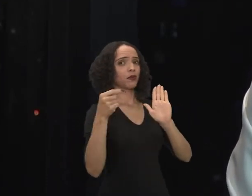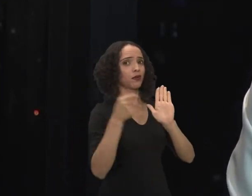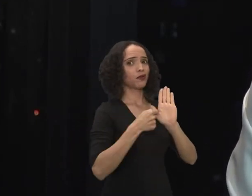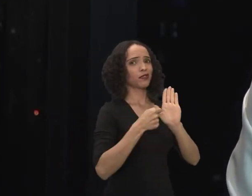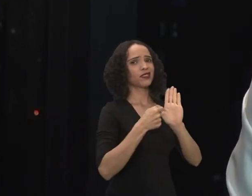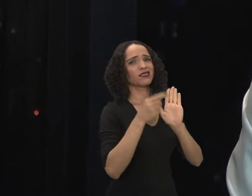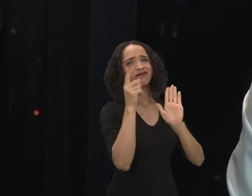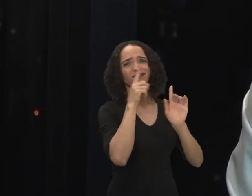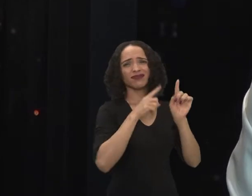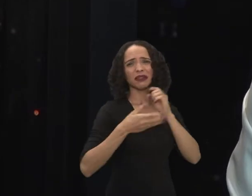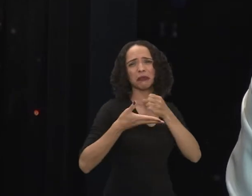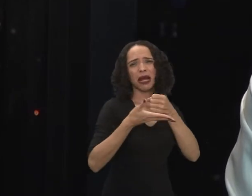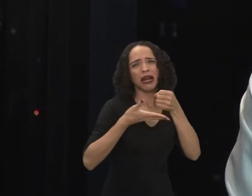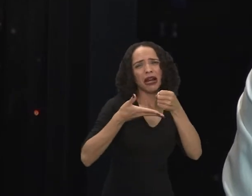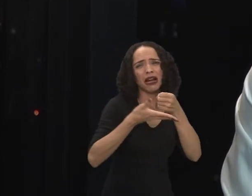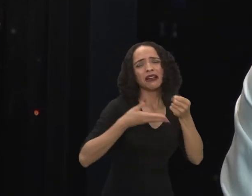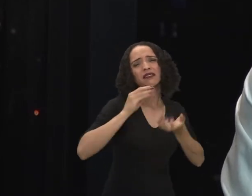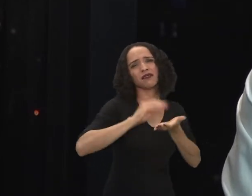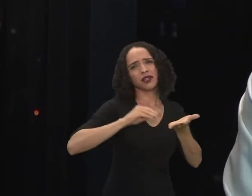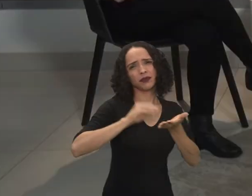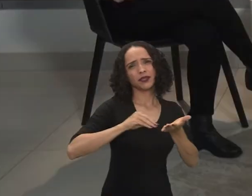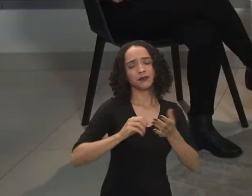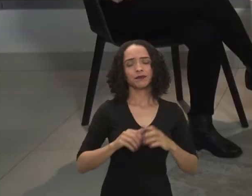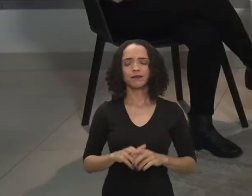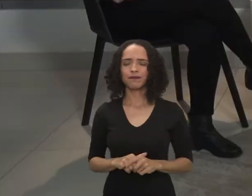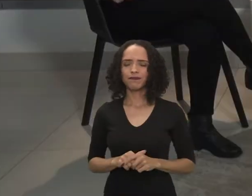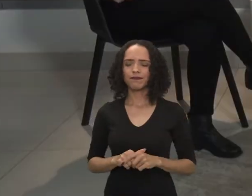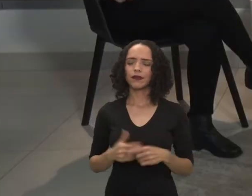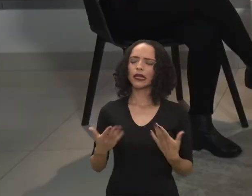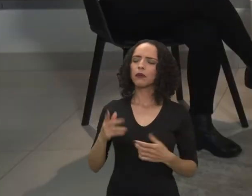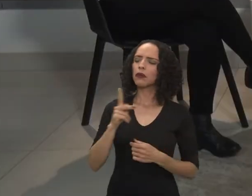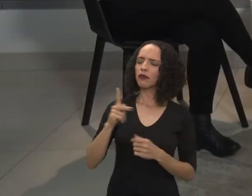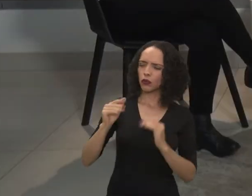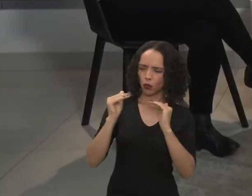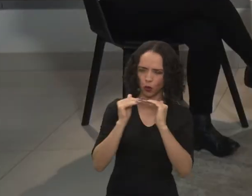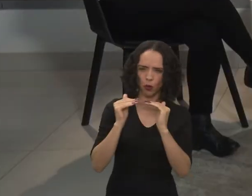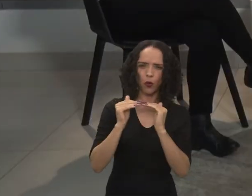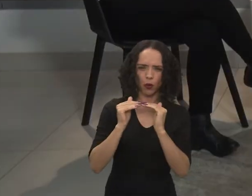essa questão, né? Professora Graciela, a senhora concorda?